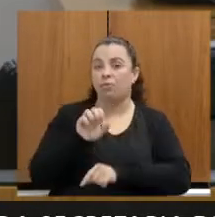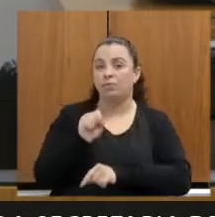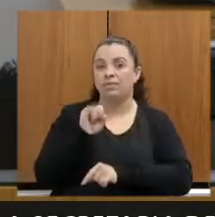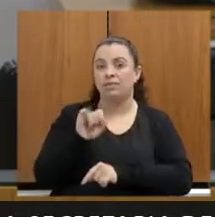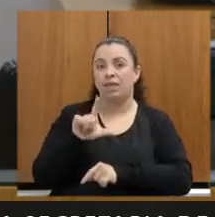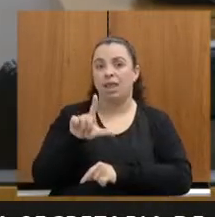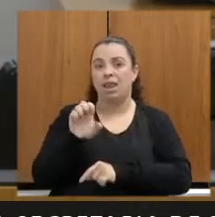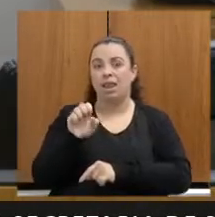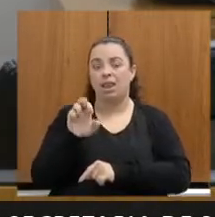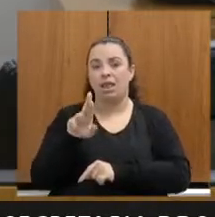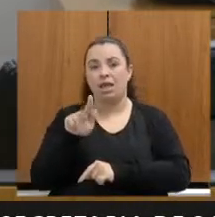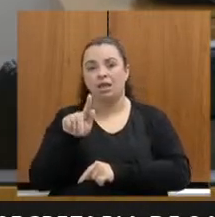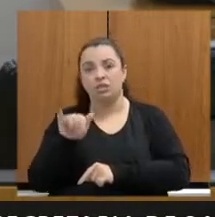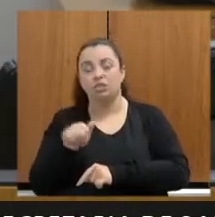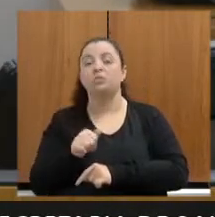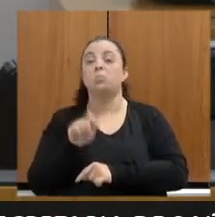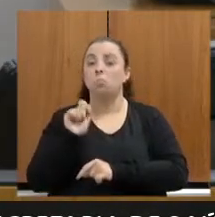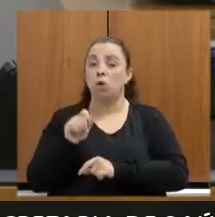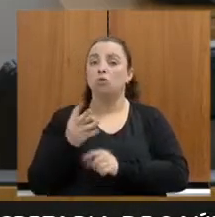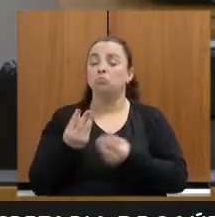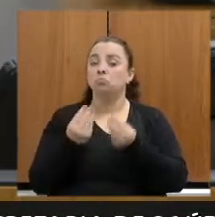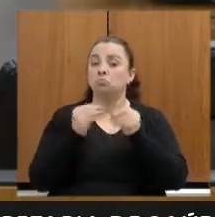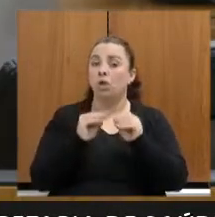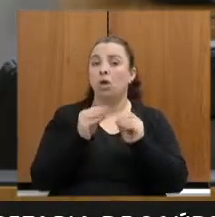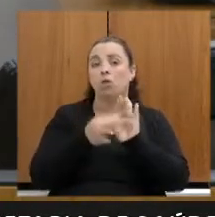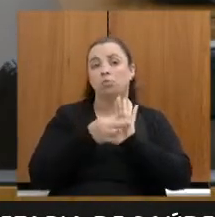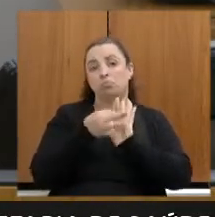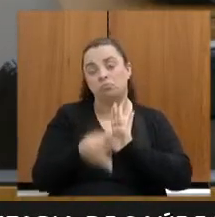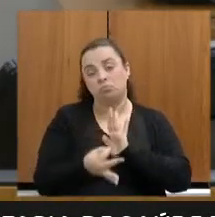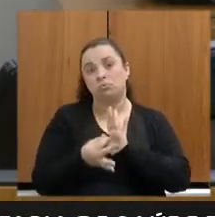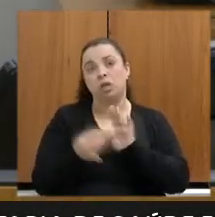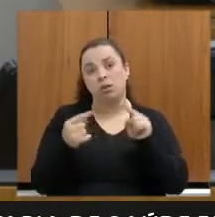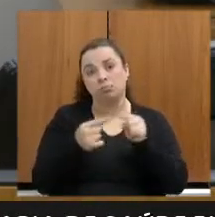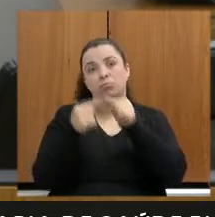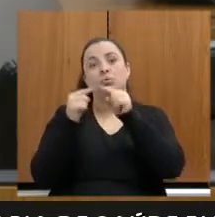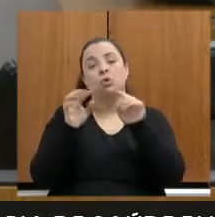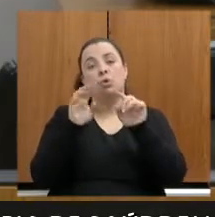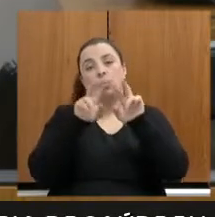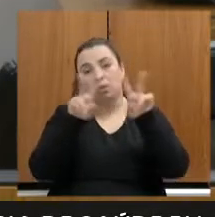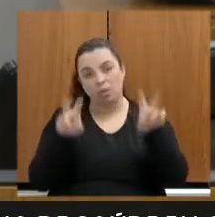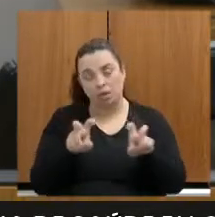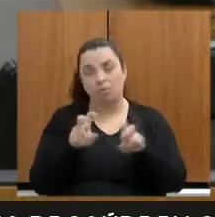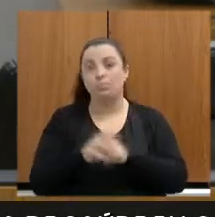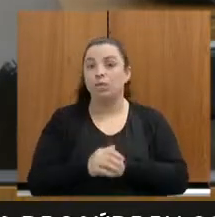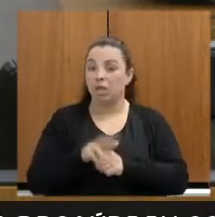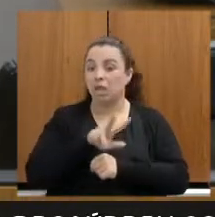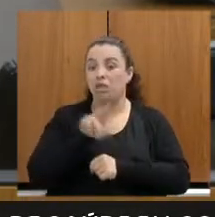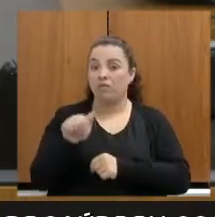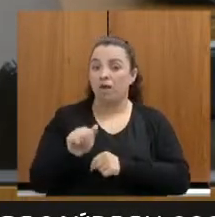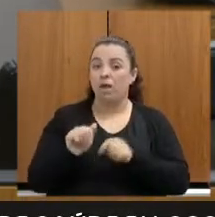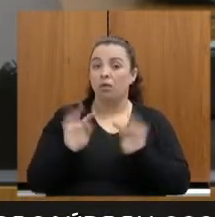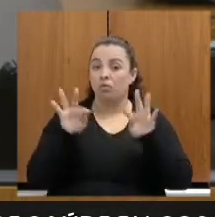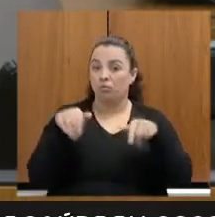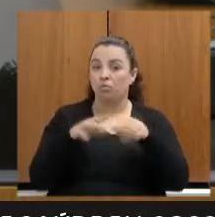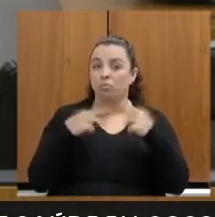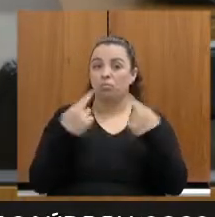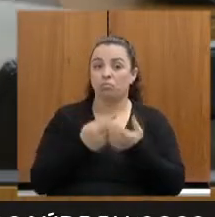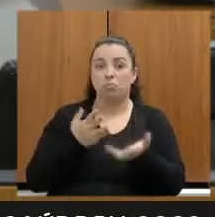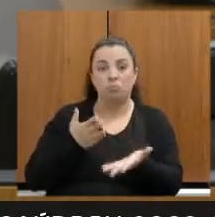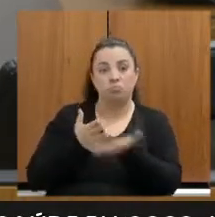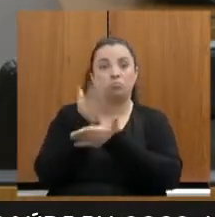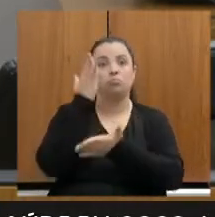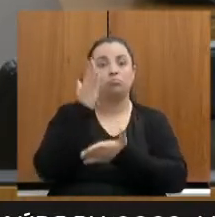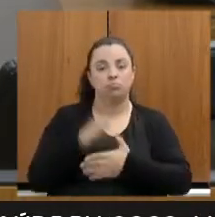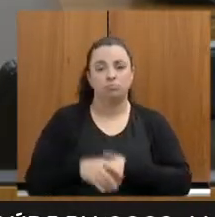recomendações referentes ao tema abordado que serão deliberados ao final da reunião